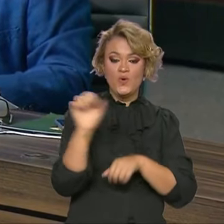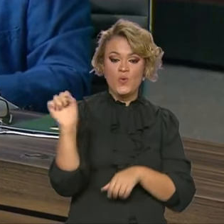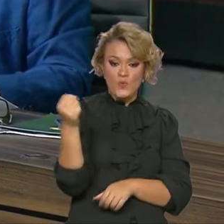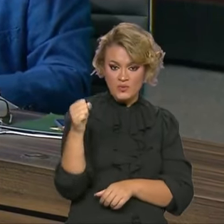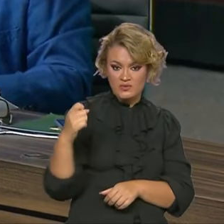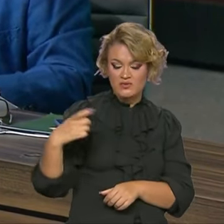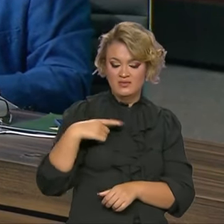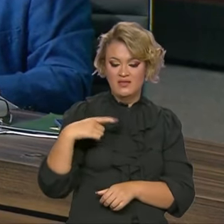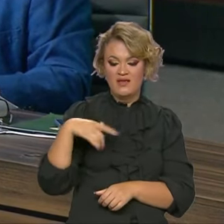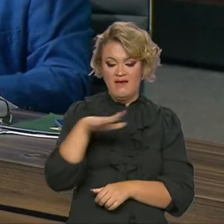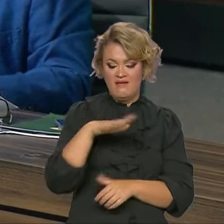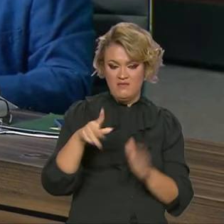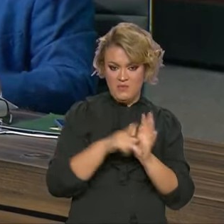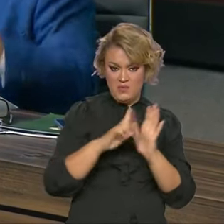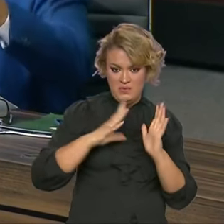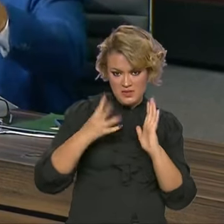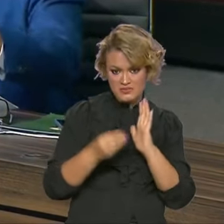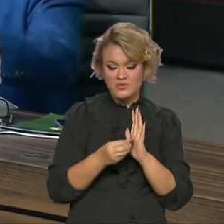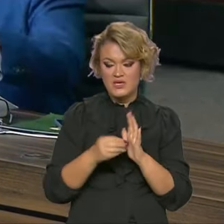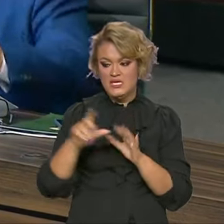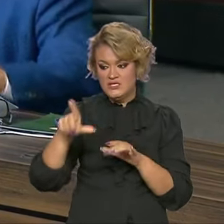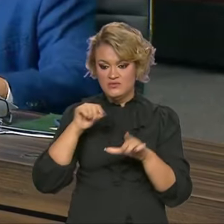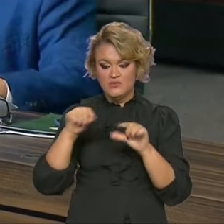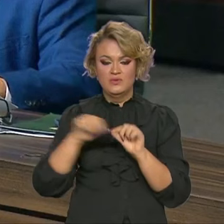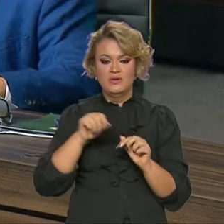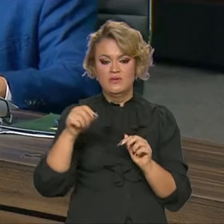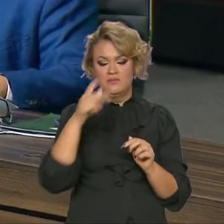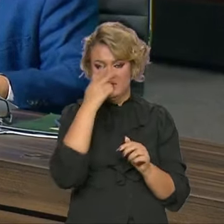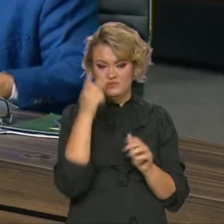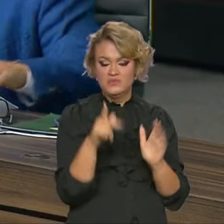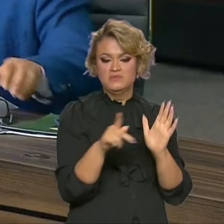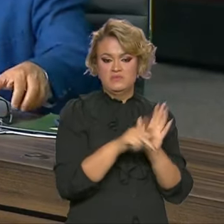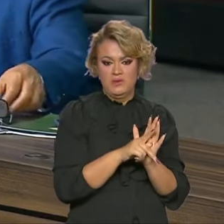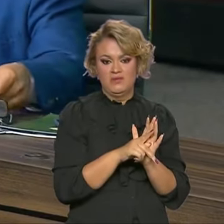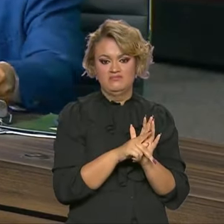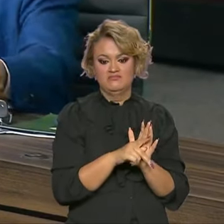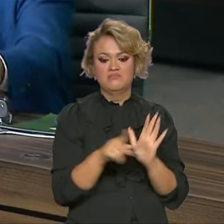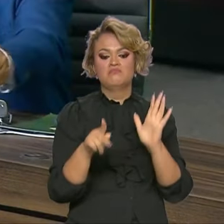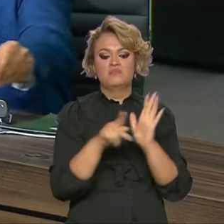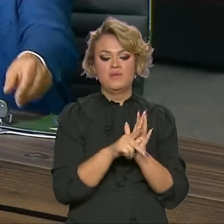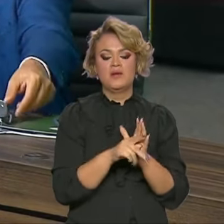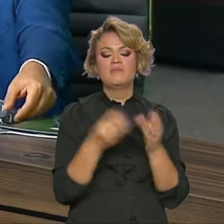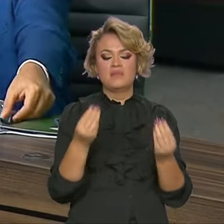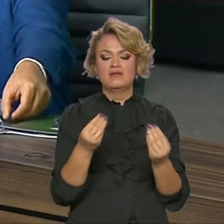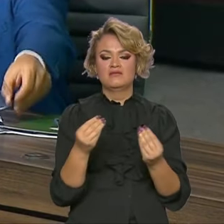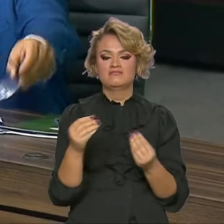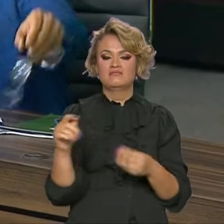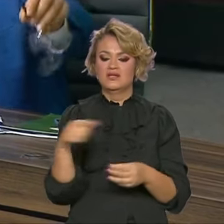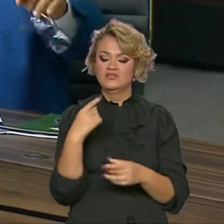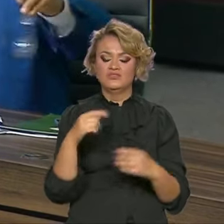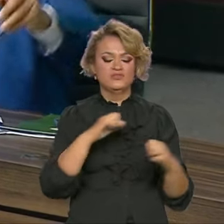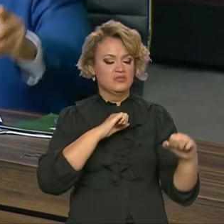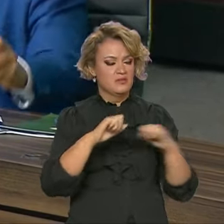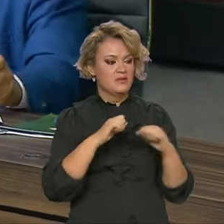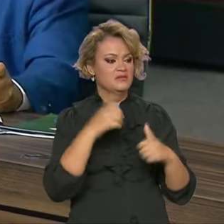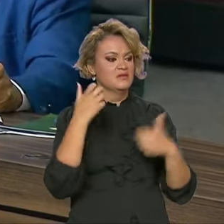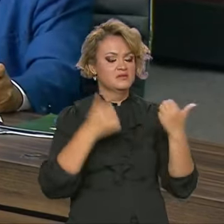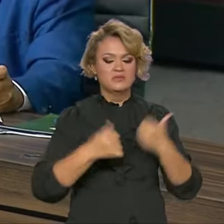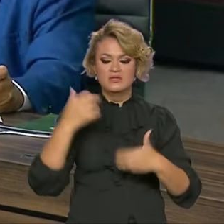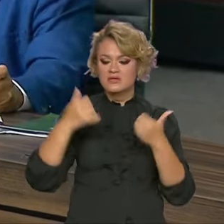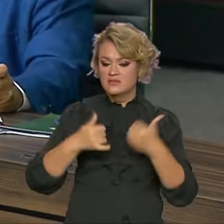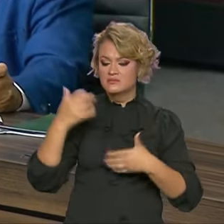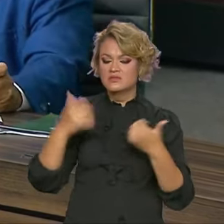detêm território amazônico indicaram os seus membros para que a gente pudesse debater e